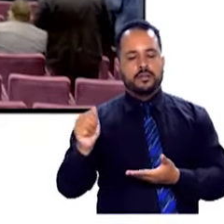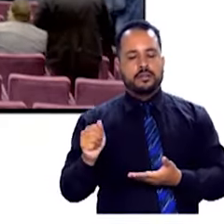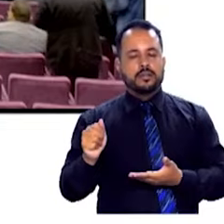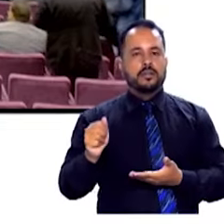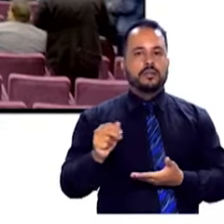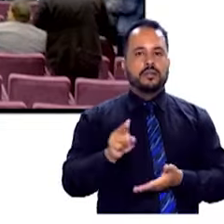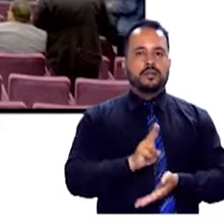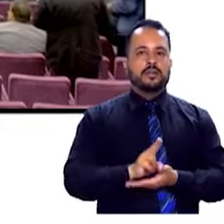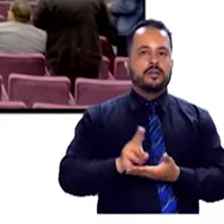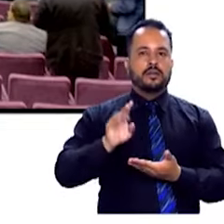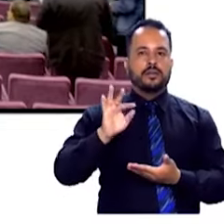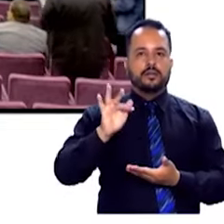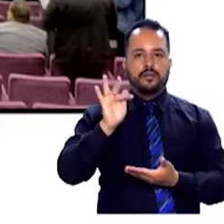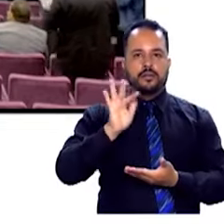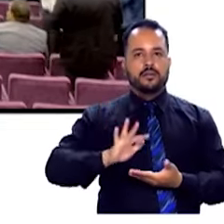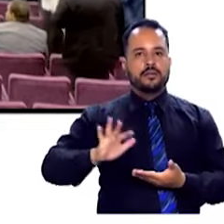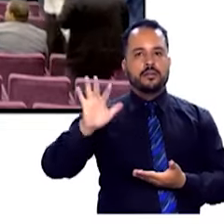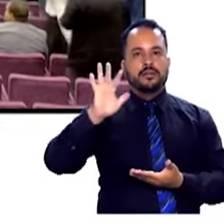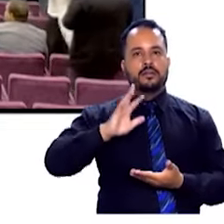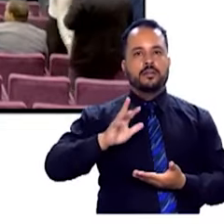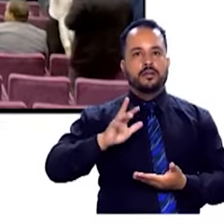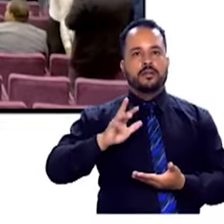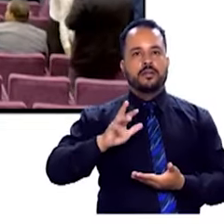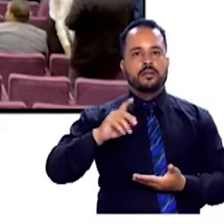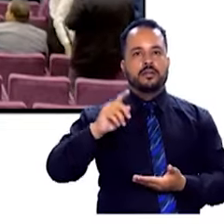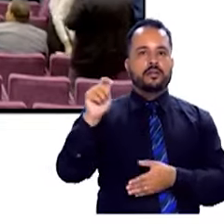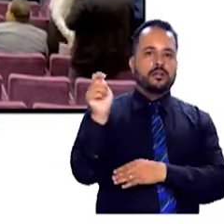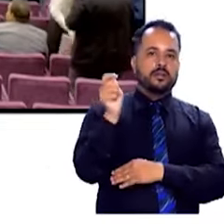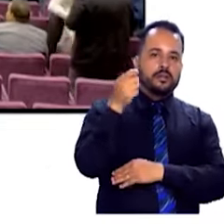Federal do Rio Grande do Sul